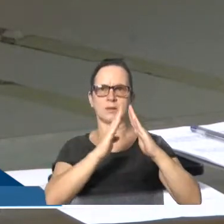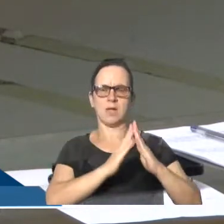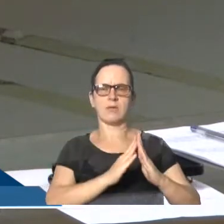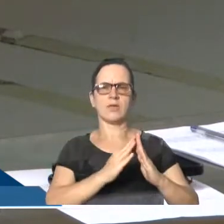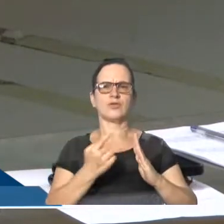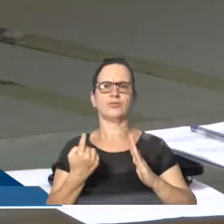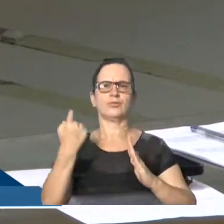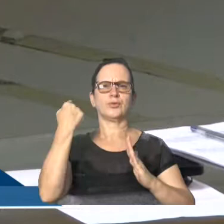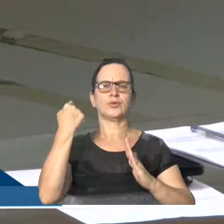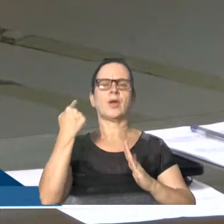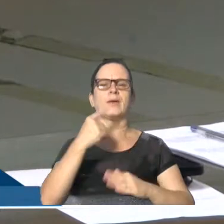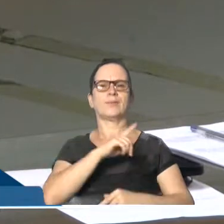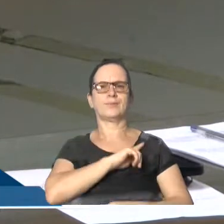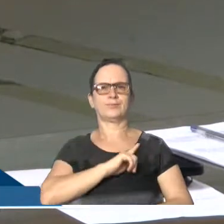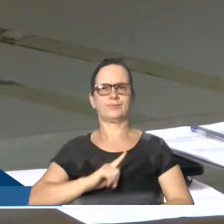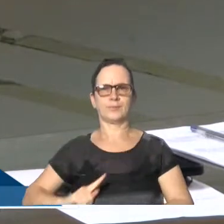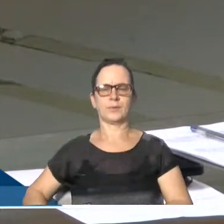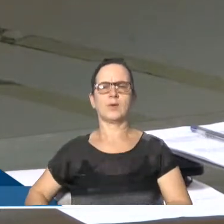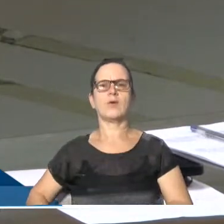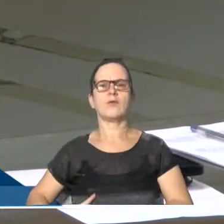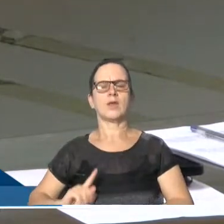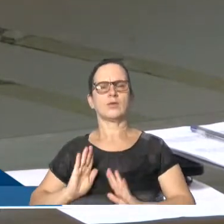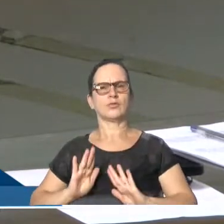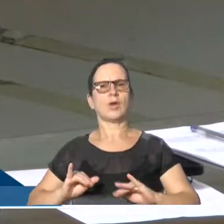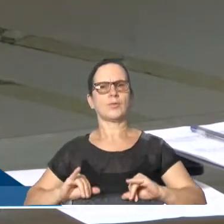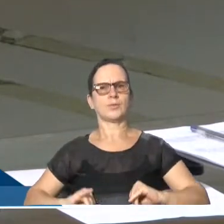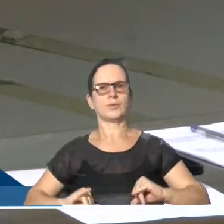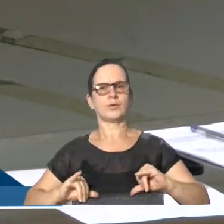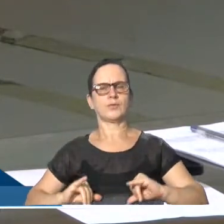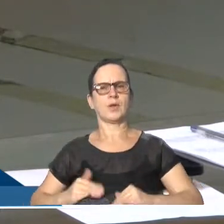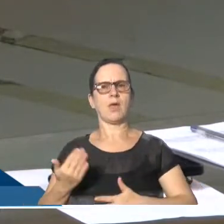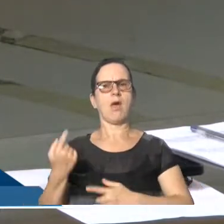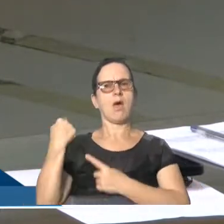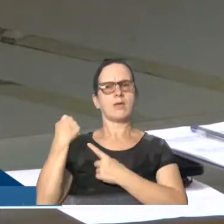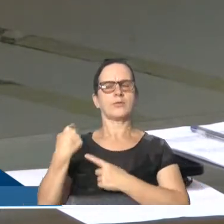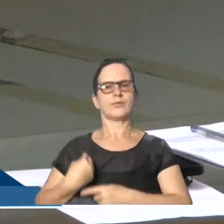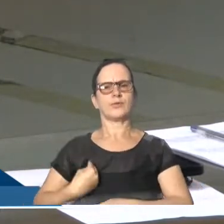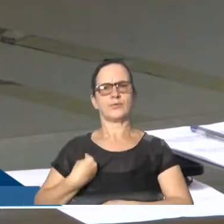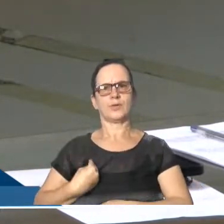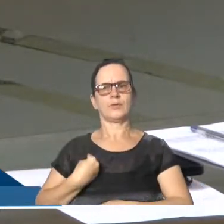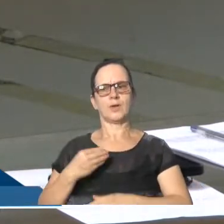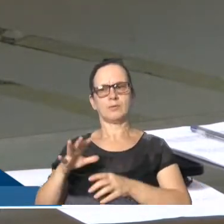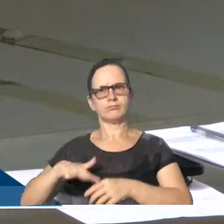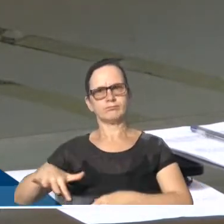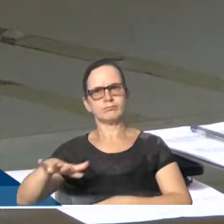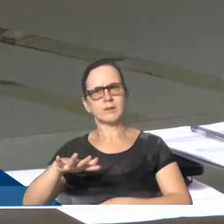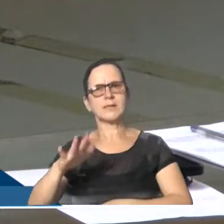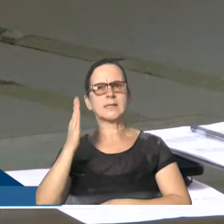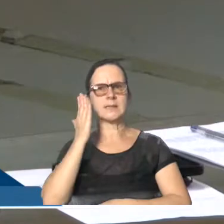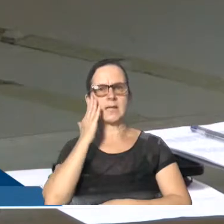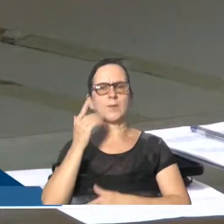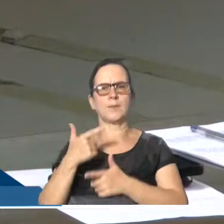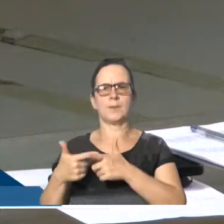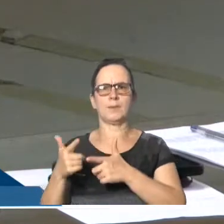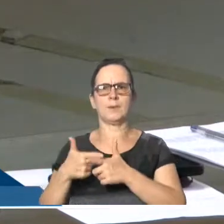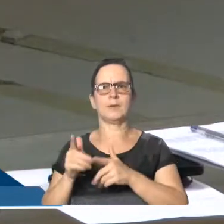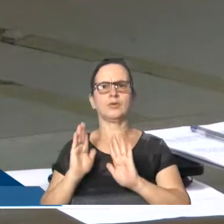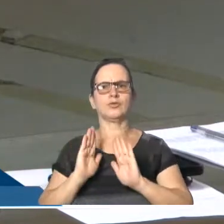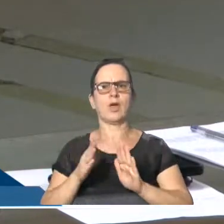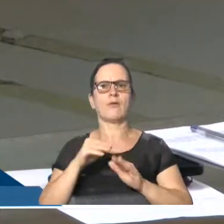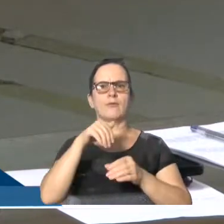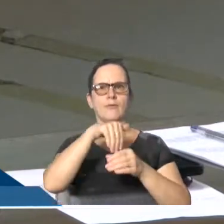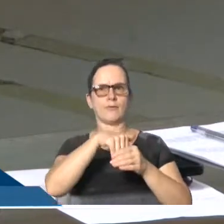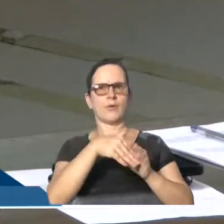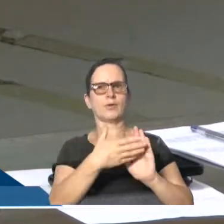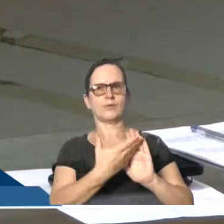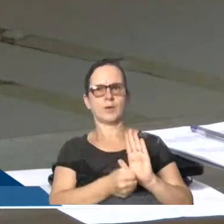governo, há longos anos que eu acompanho, eu vivi, eu morei ali e sei daquela situação. Então, desde já voto favorável